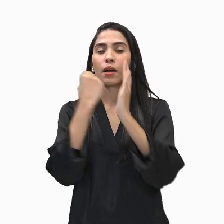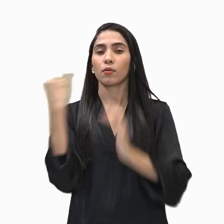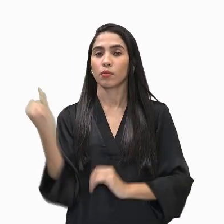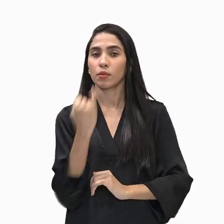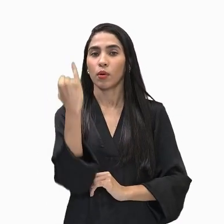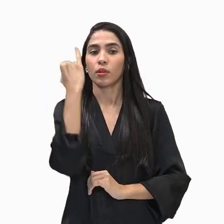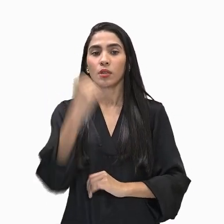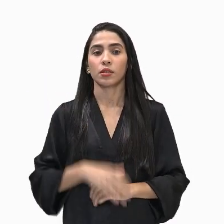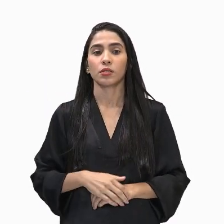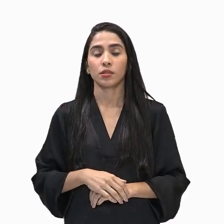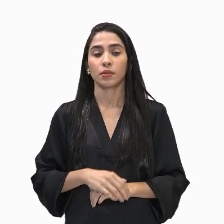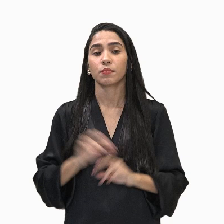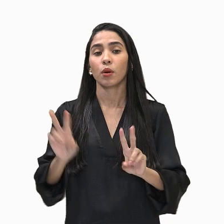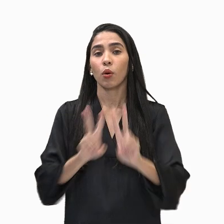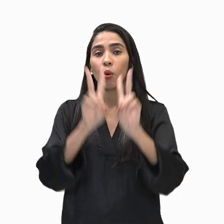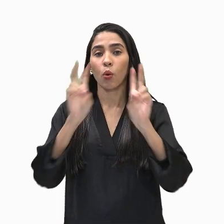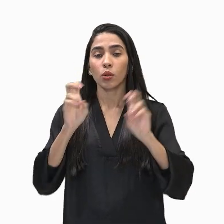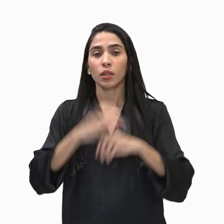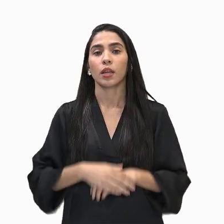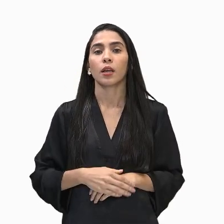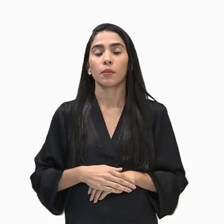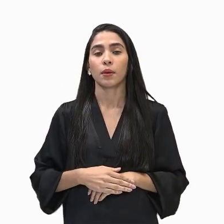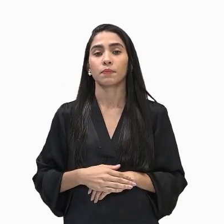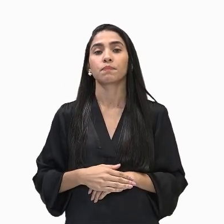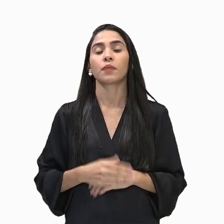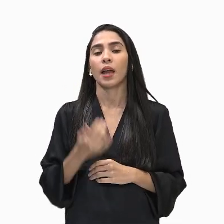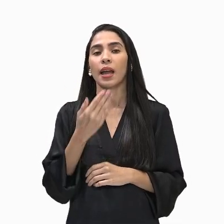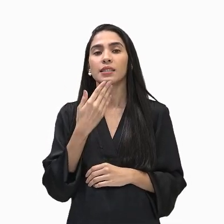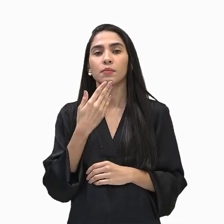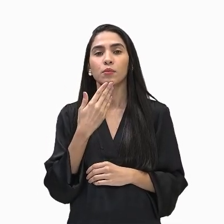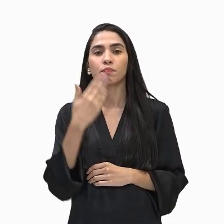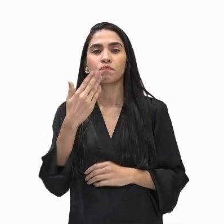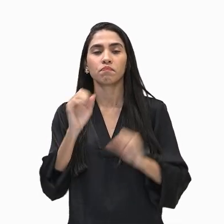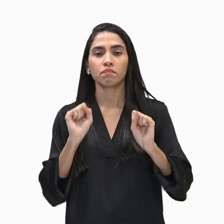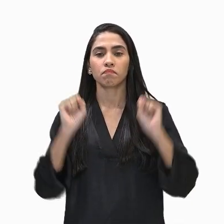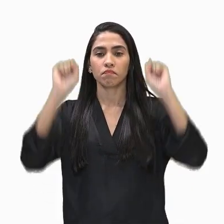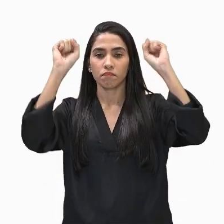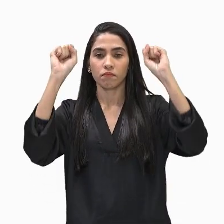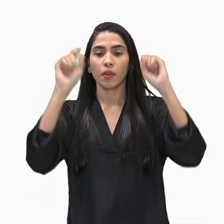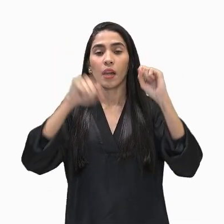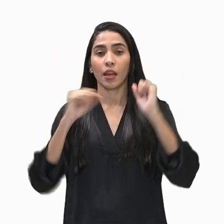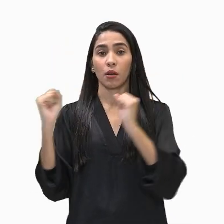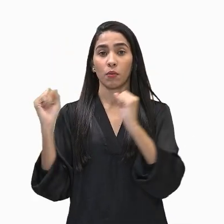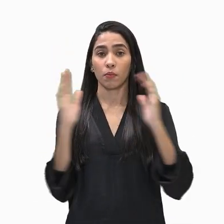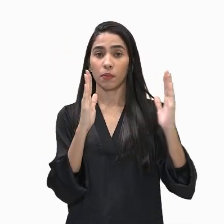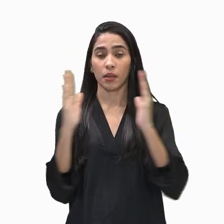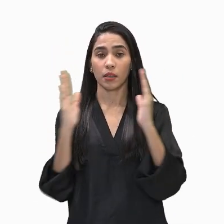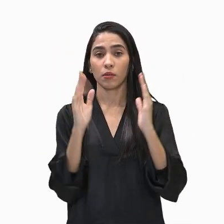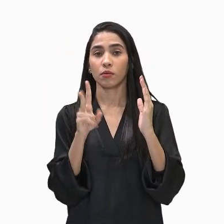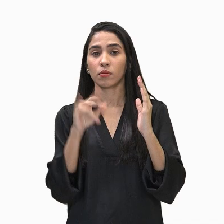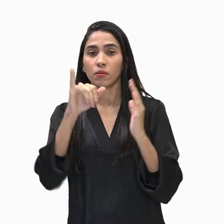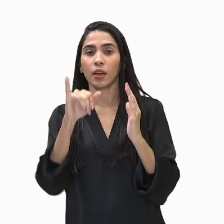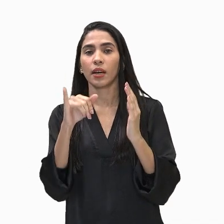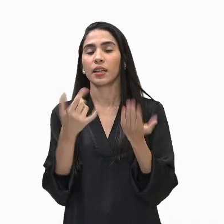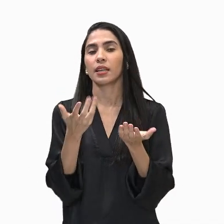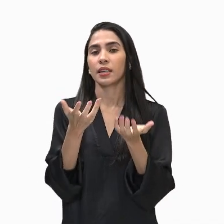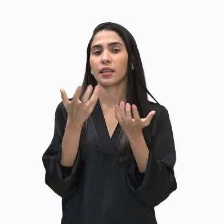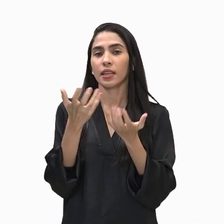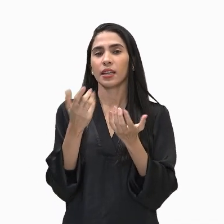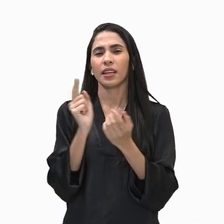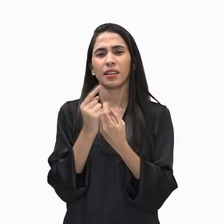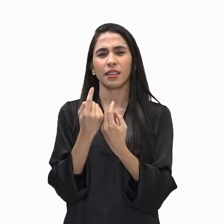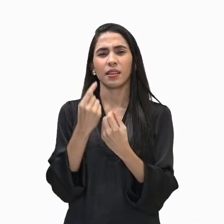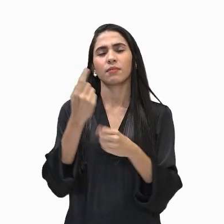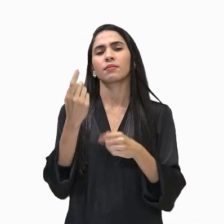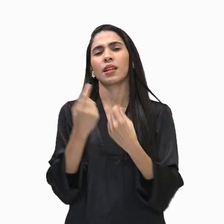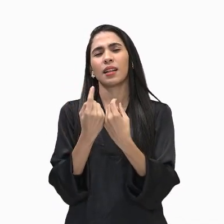do Renascimento, a gente fala ali daquele período onde vai se buscar lá na Grécia